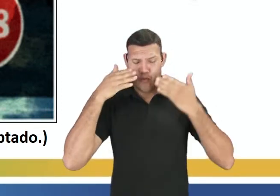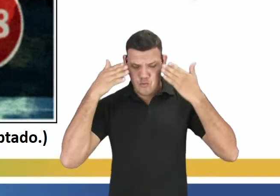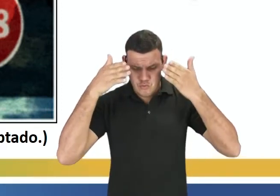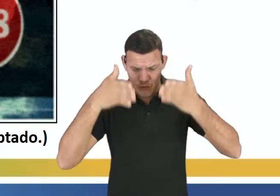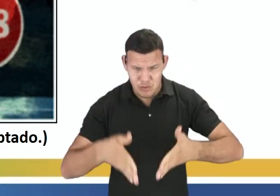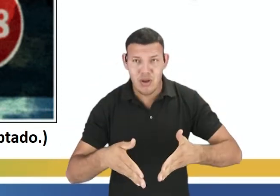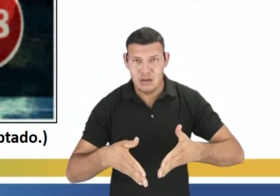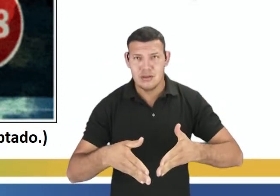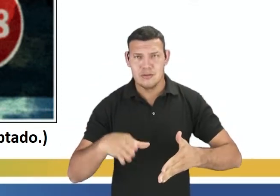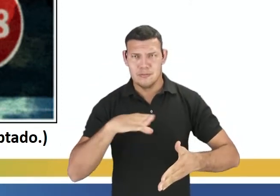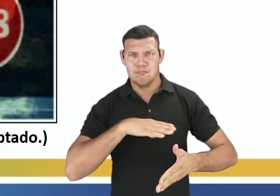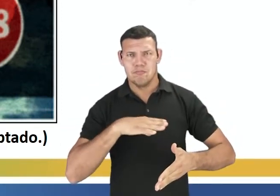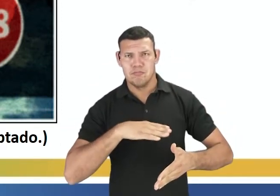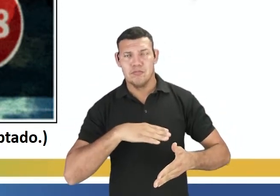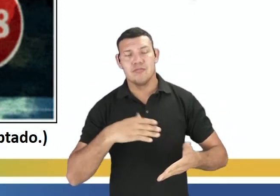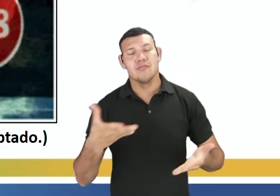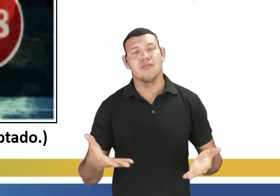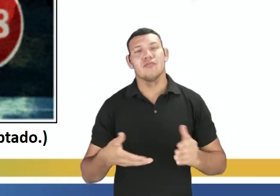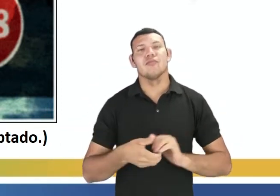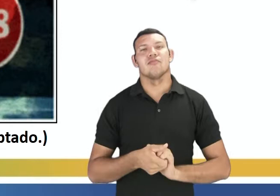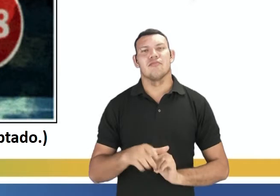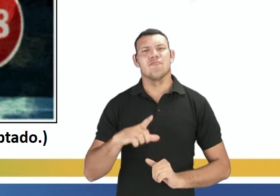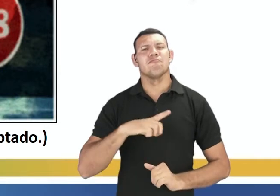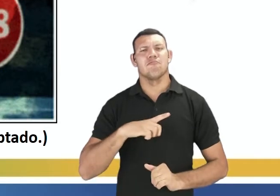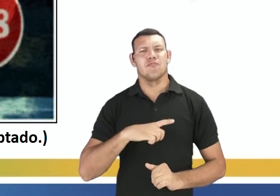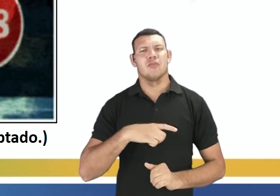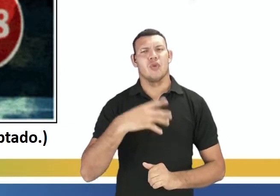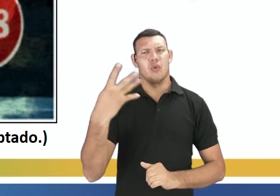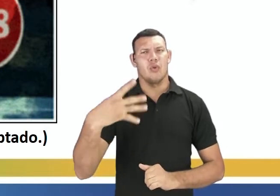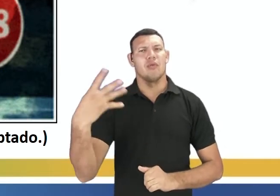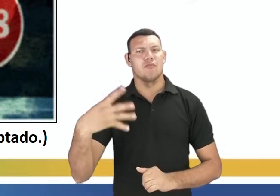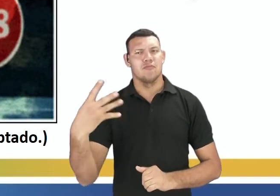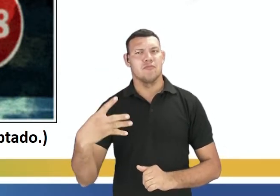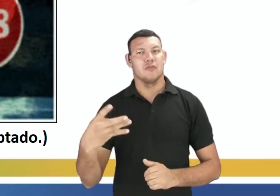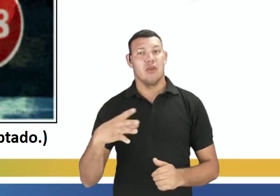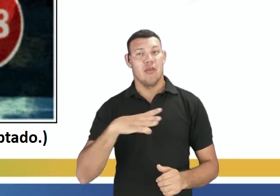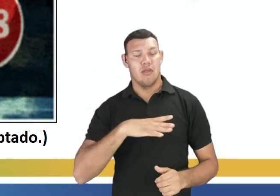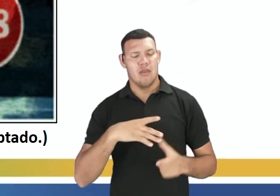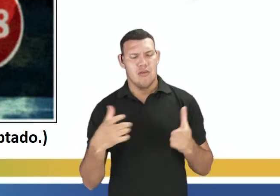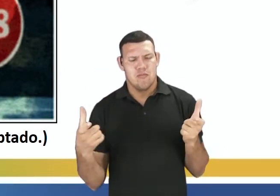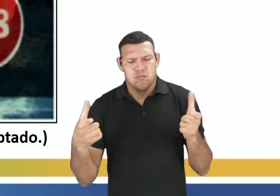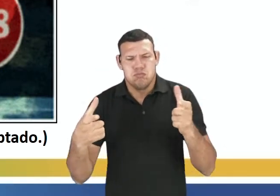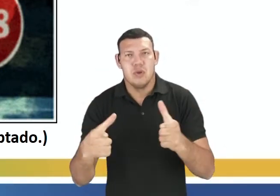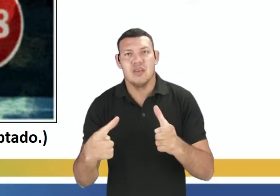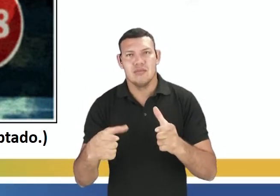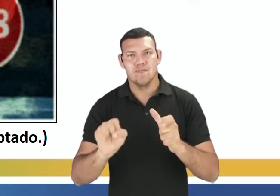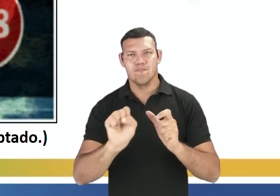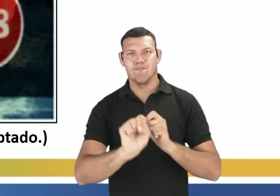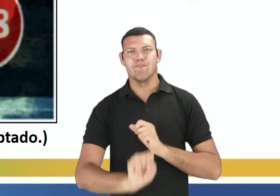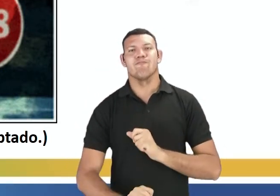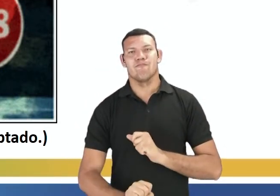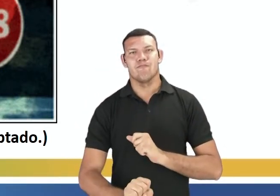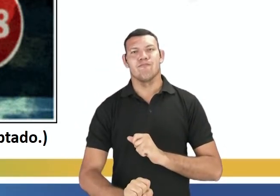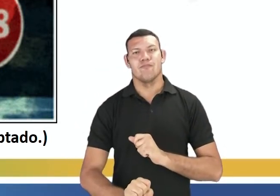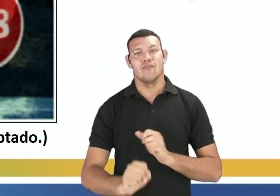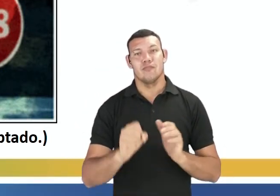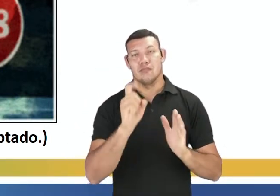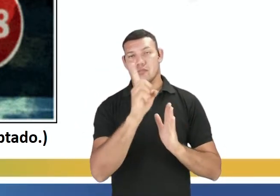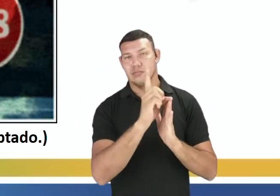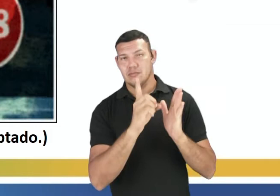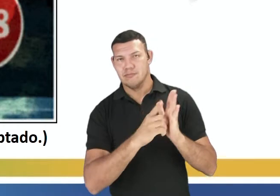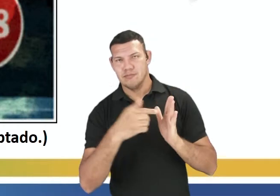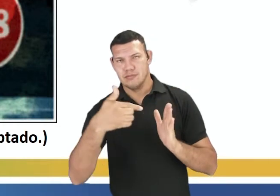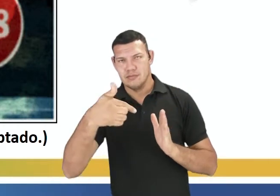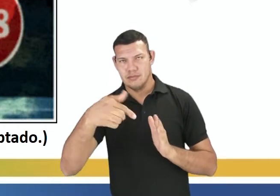grandes cidades do nosso país, né? Nós já tínhamos 44 cidades médias. Já na parte do sul do país, na década de 70, nós só